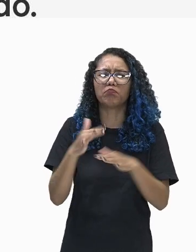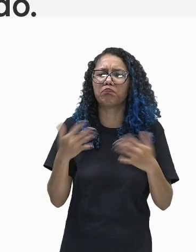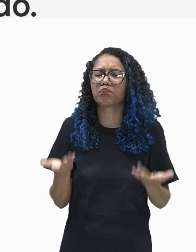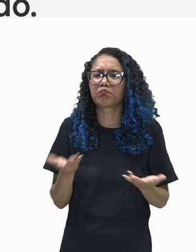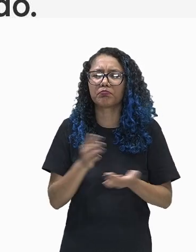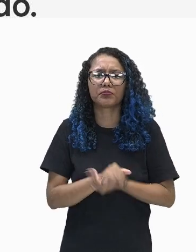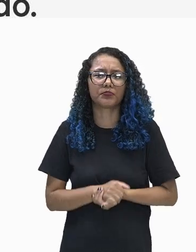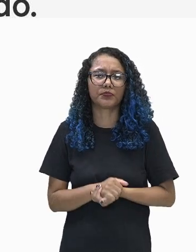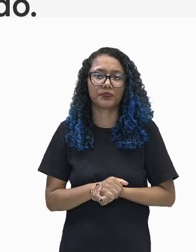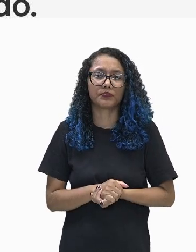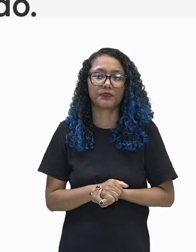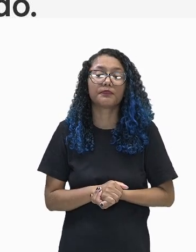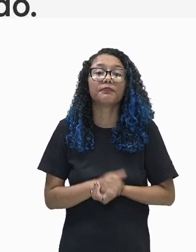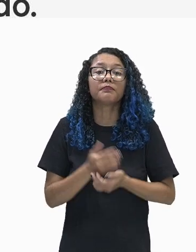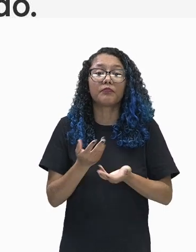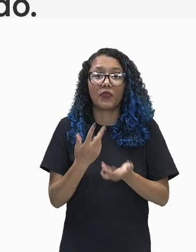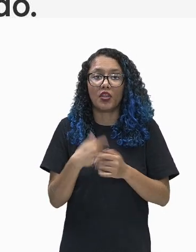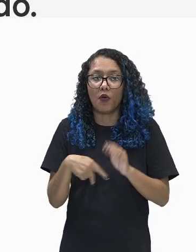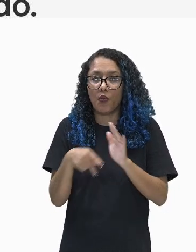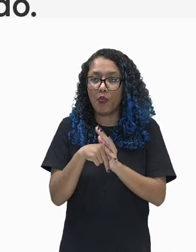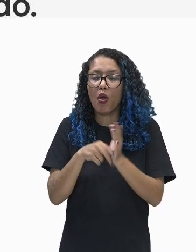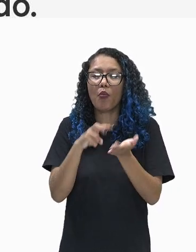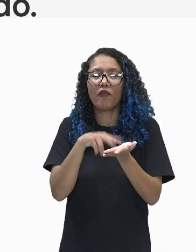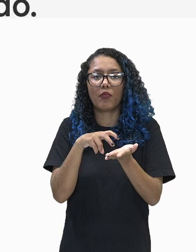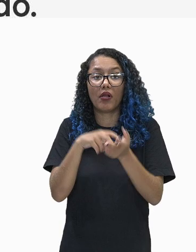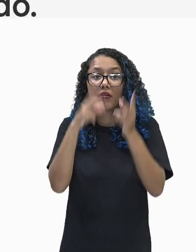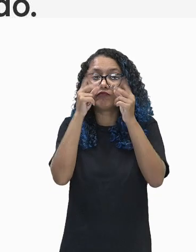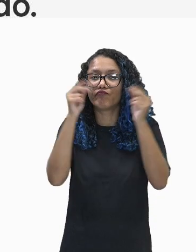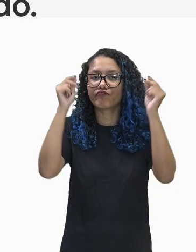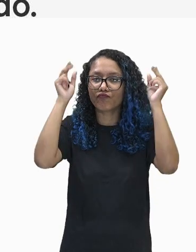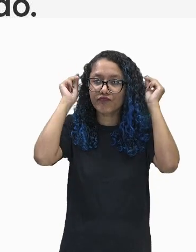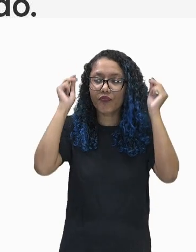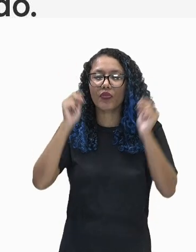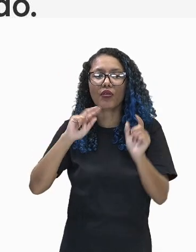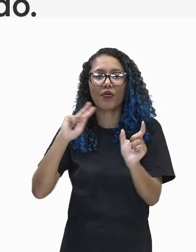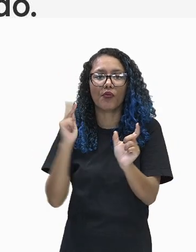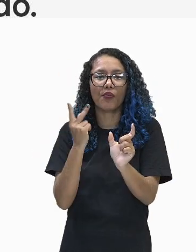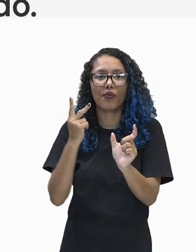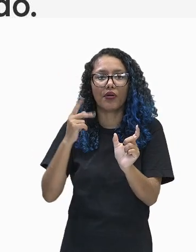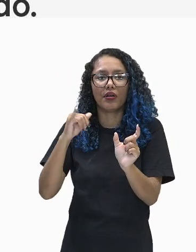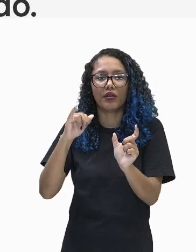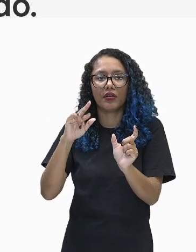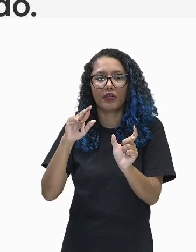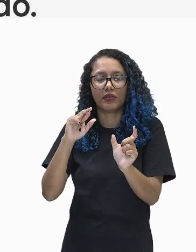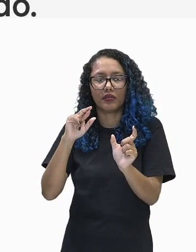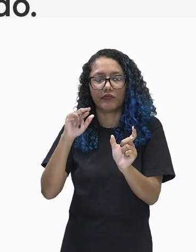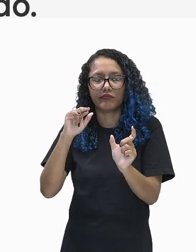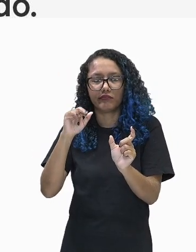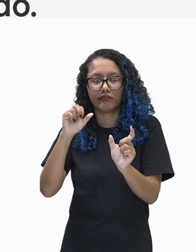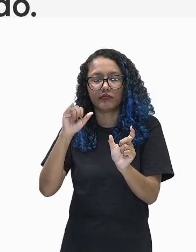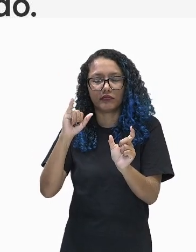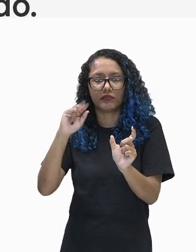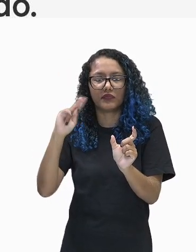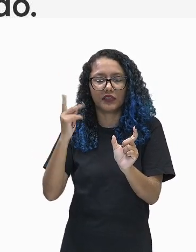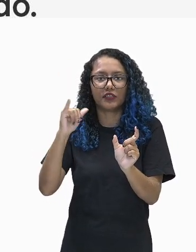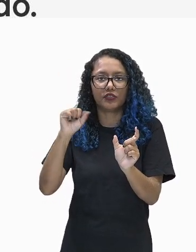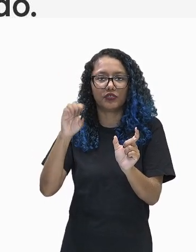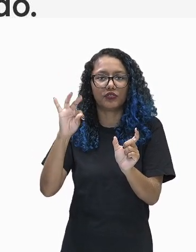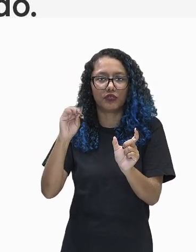termo história é originado do vocábulo grego historie, que tem como conceito a ideia